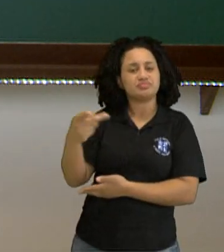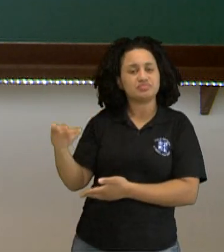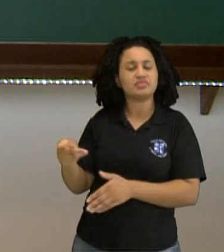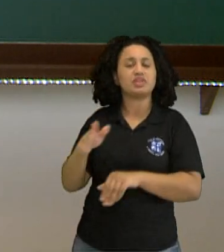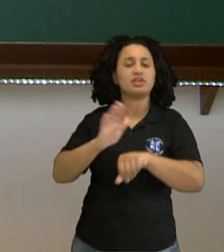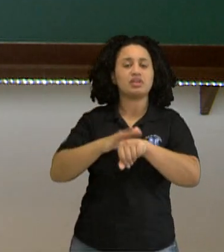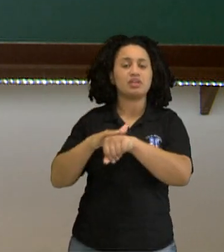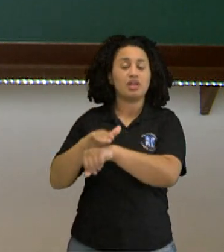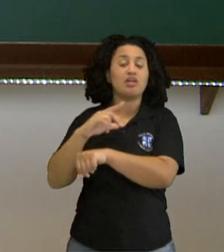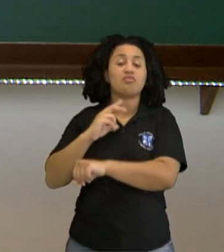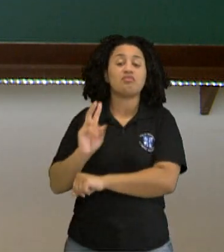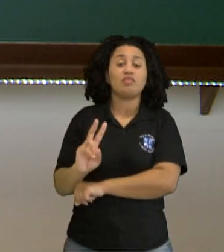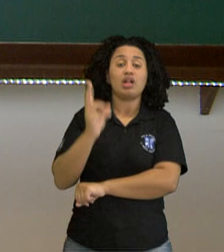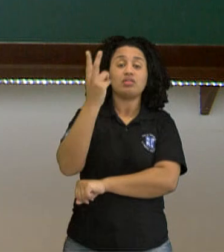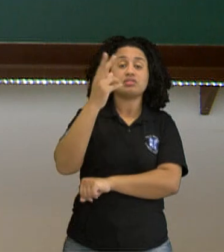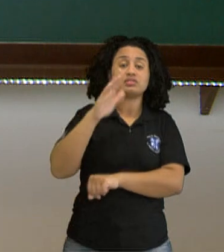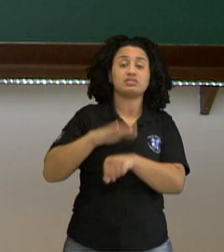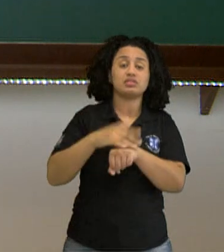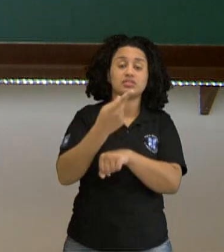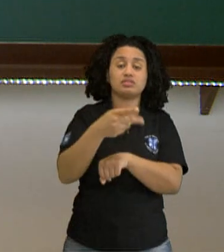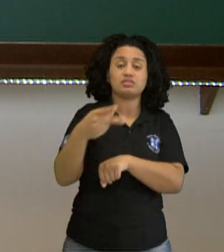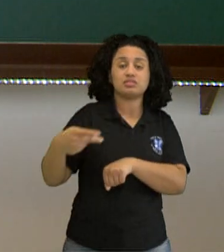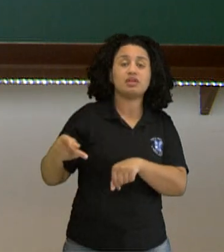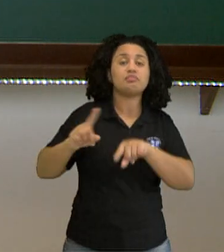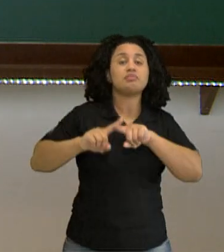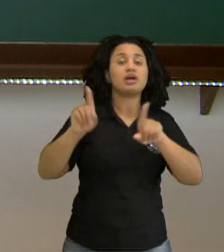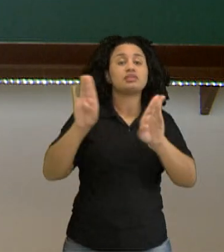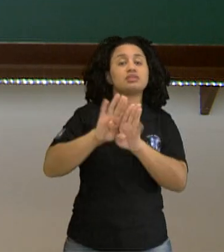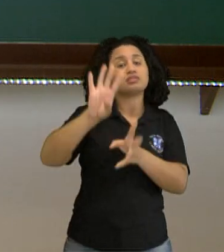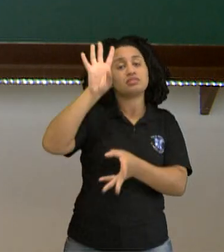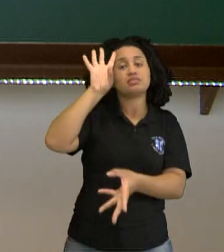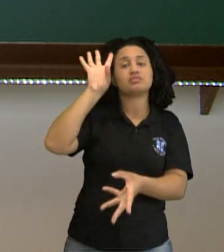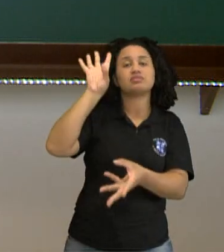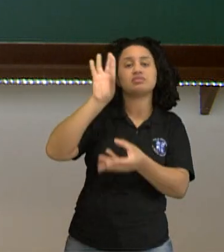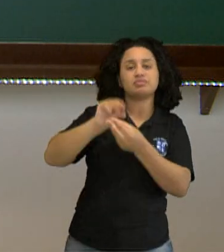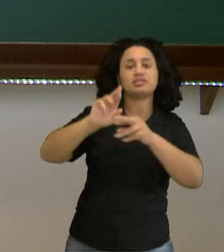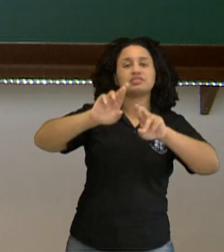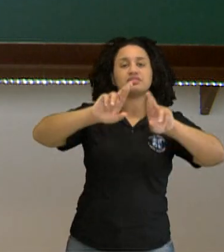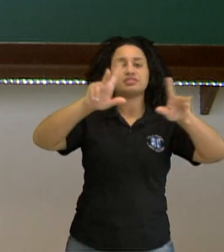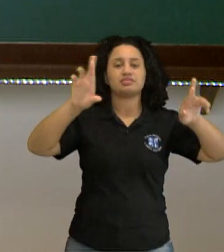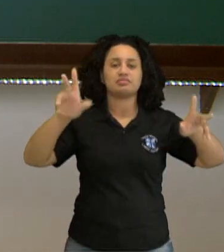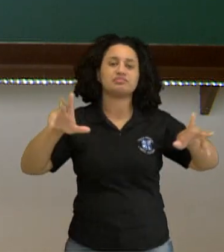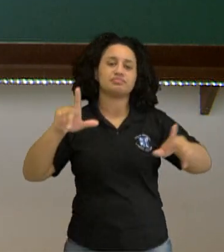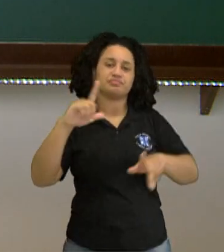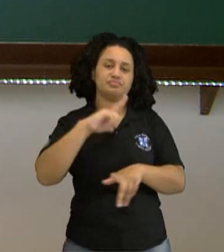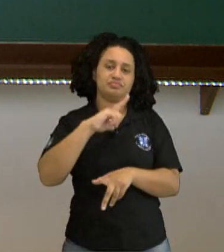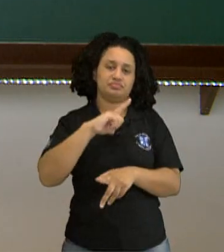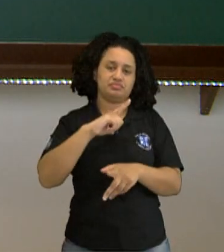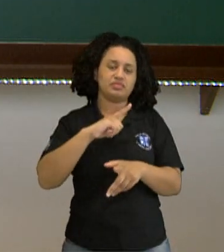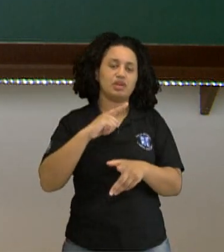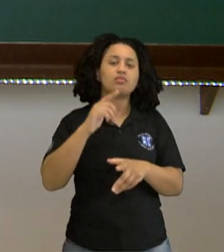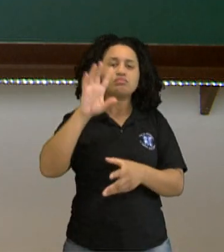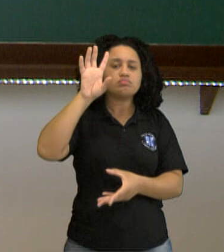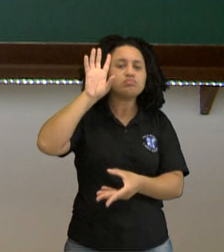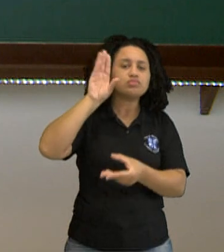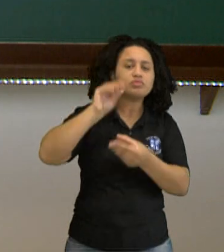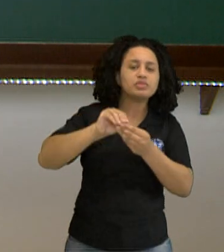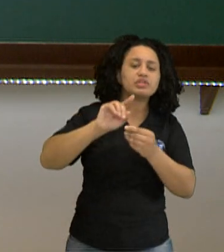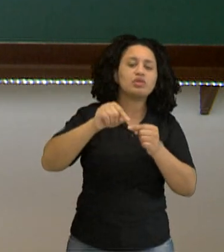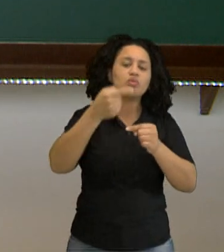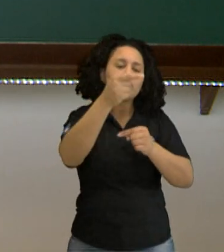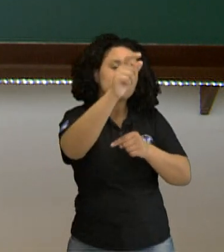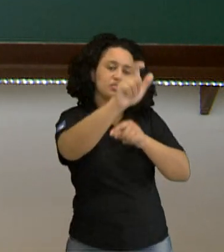valorizar a sua própria realidade, mas compreender a diferença. Né? Compreender esse